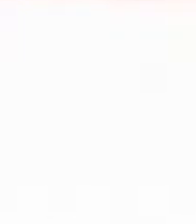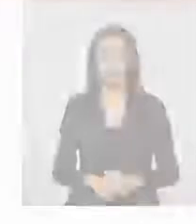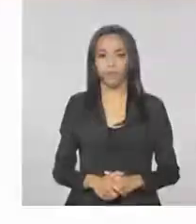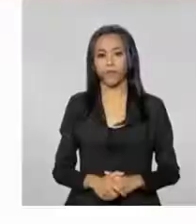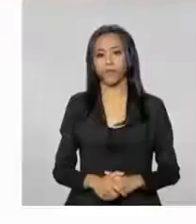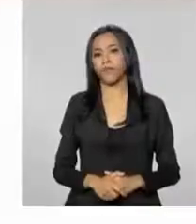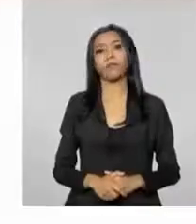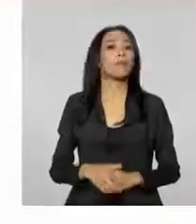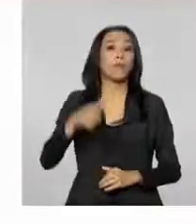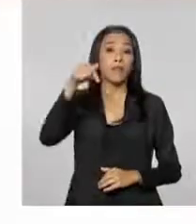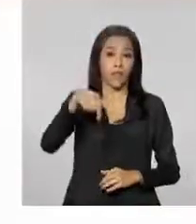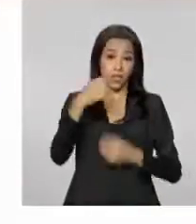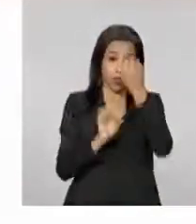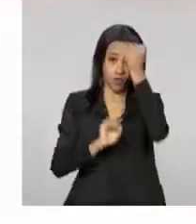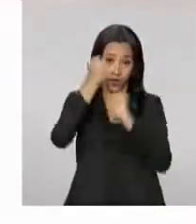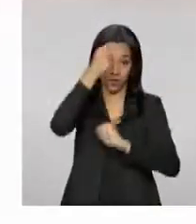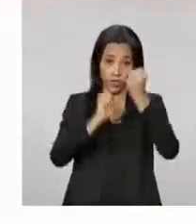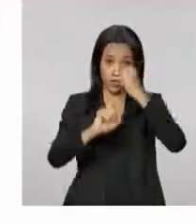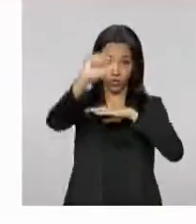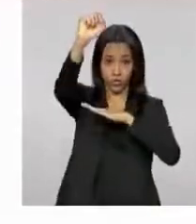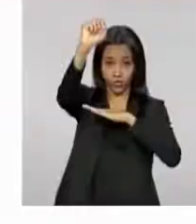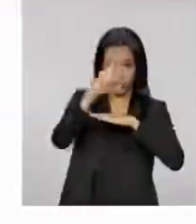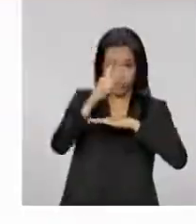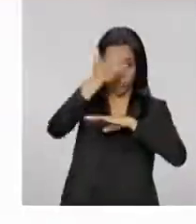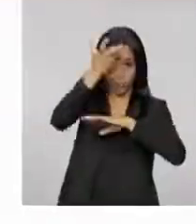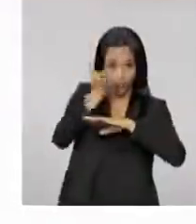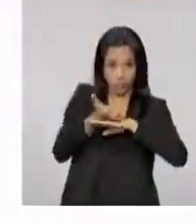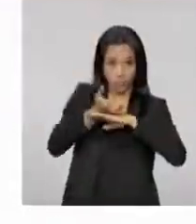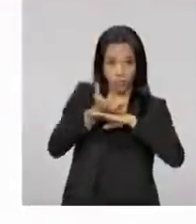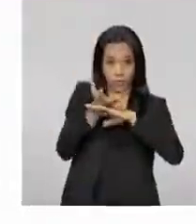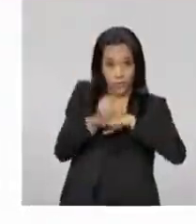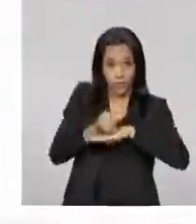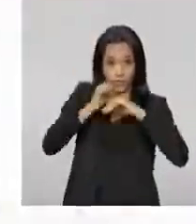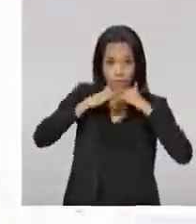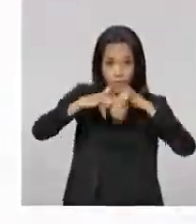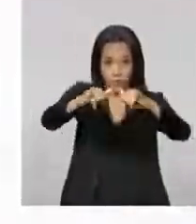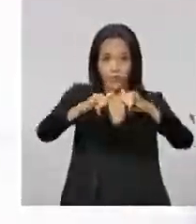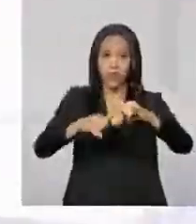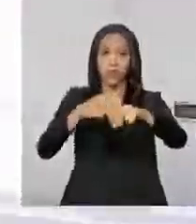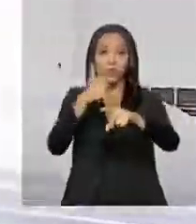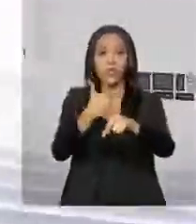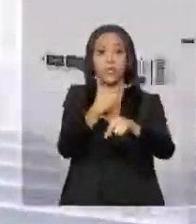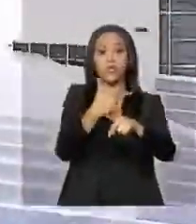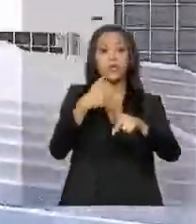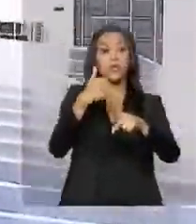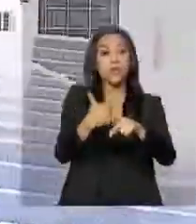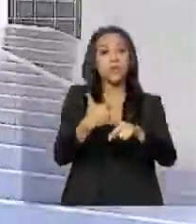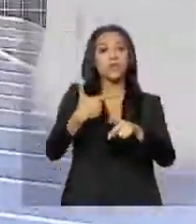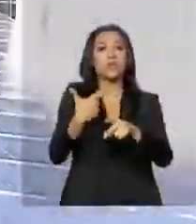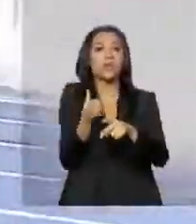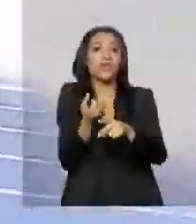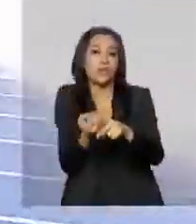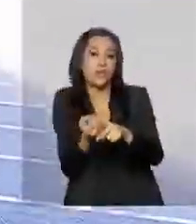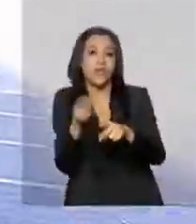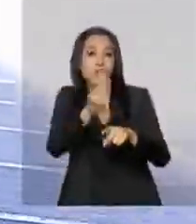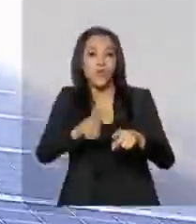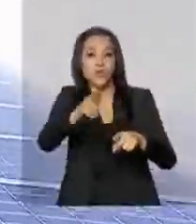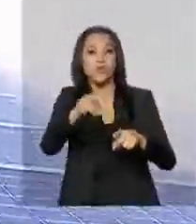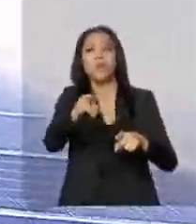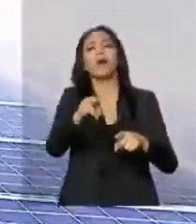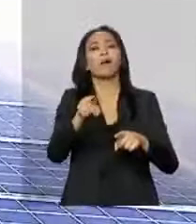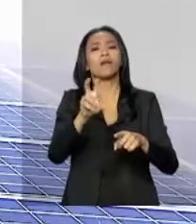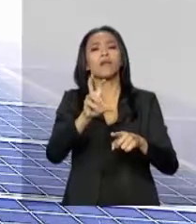Nesta usina solar aqui em Brasília, os 260 painéis produzem energia suficiente para abastecer 50